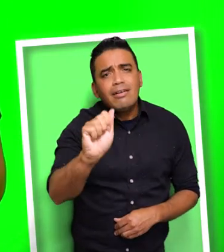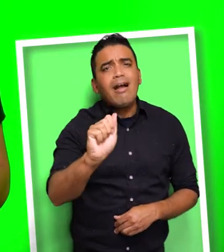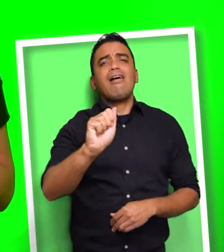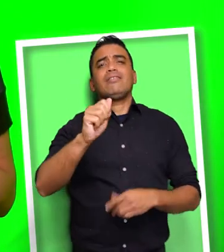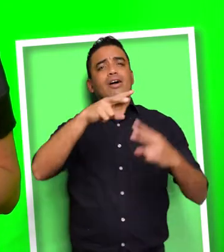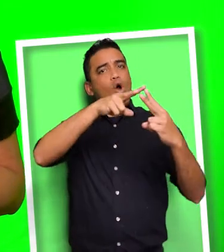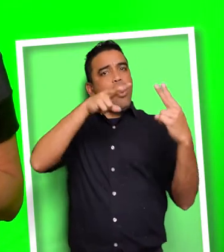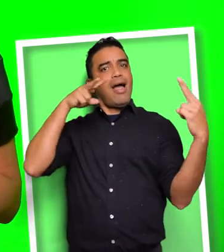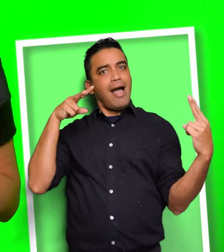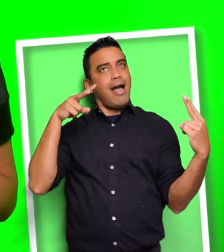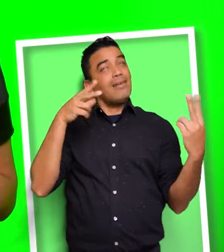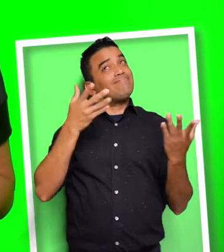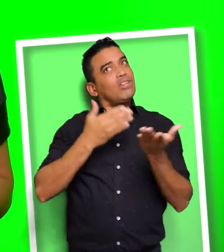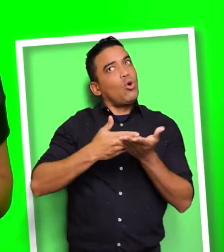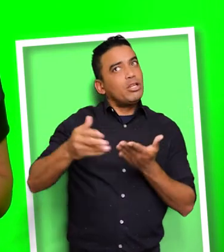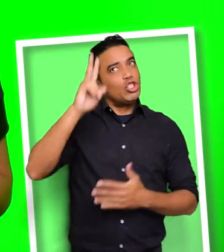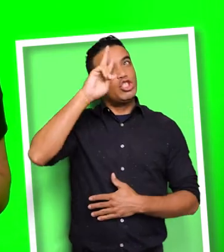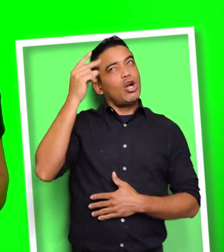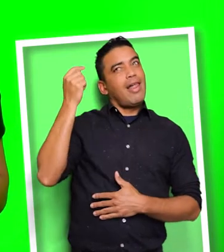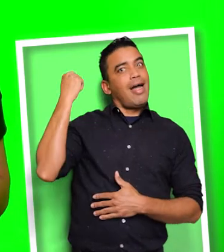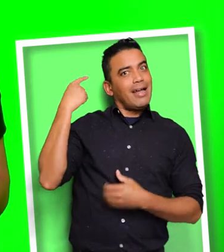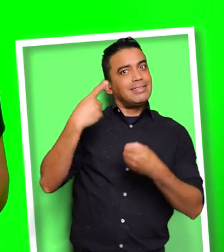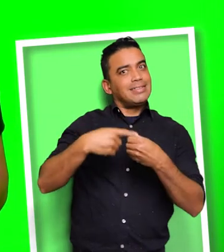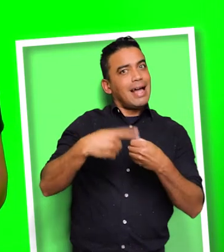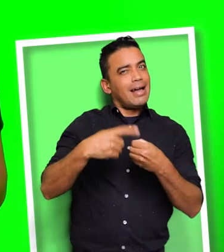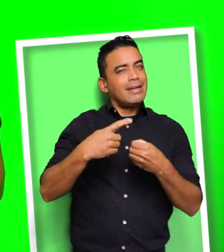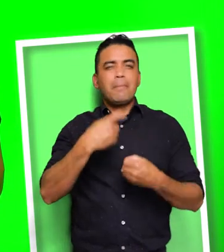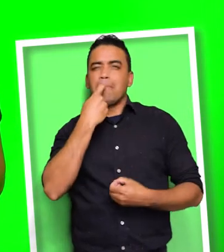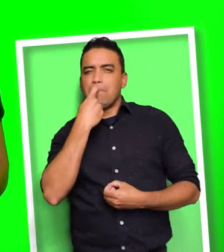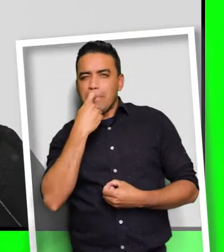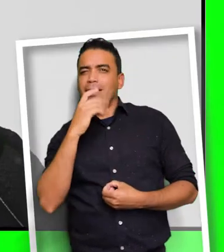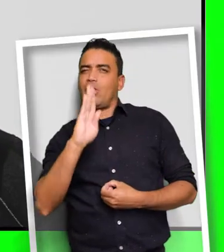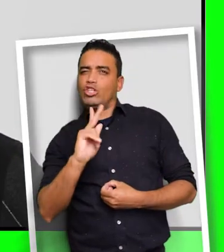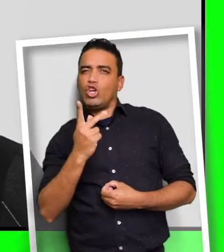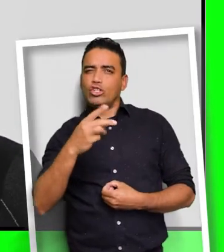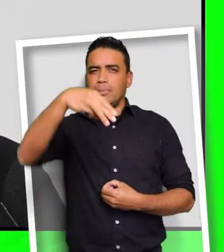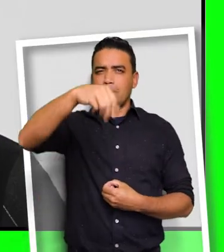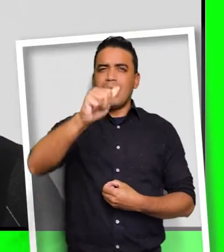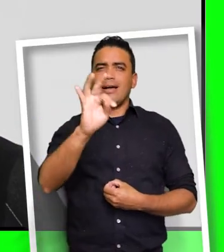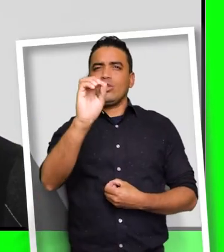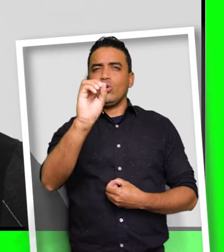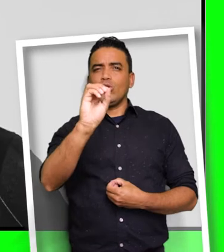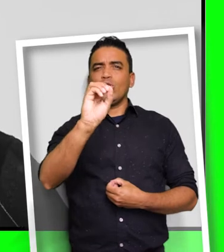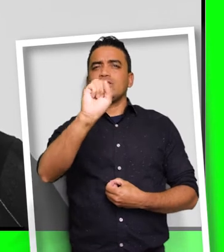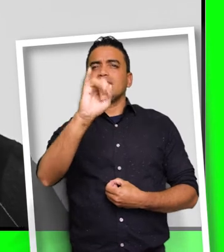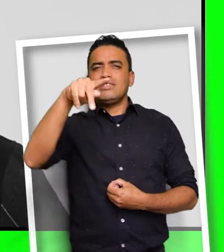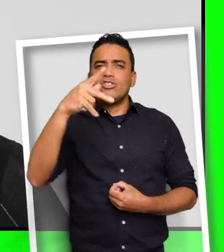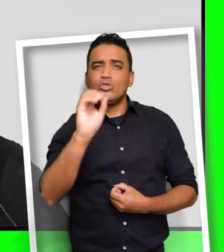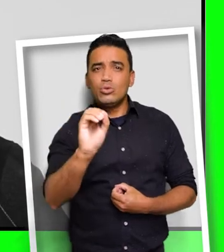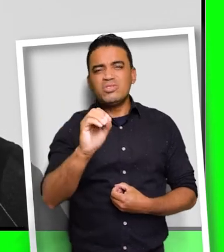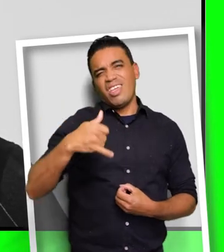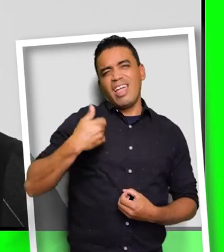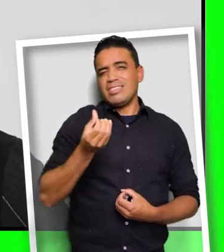mas começou essa história em Matuzinhos, na região metropolitana de Belo Horizonte. Quando eu tinha por volta de 6 anos, meu pai